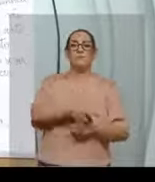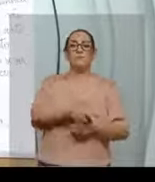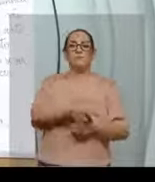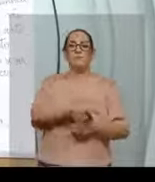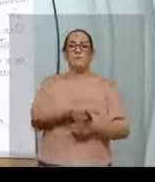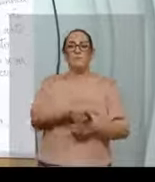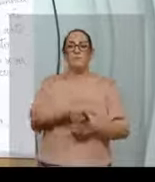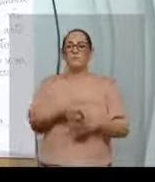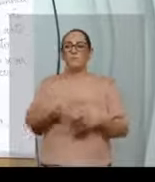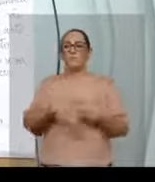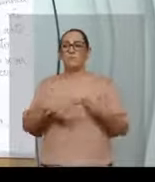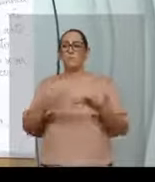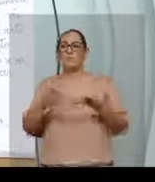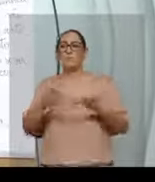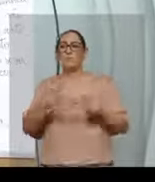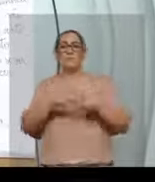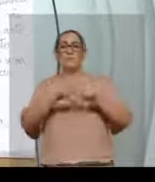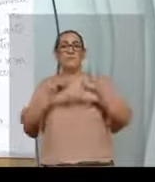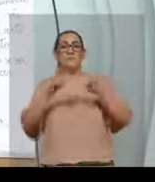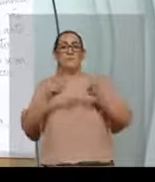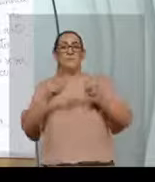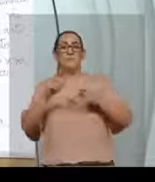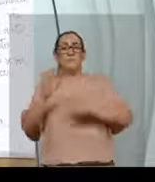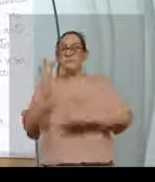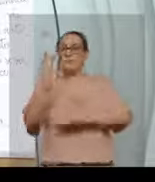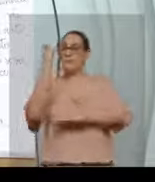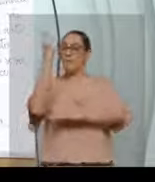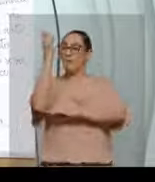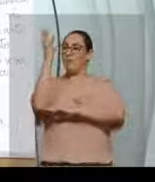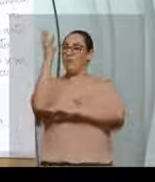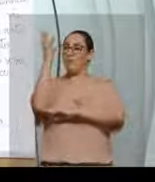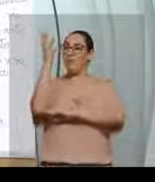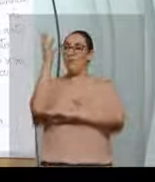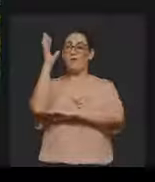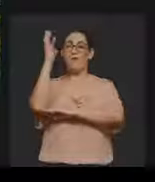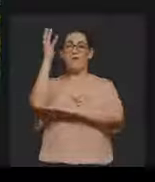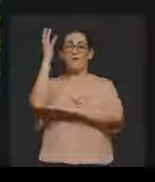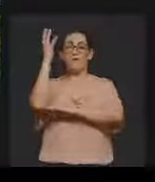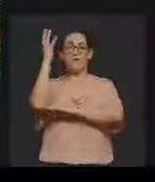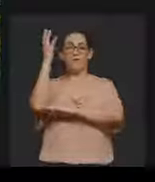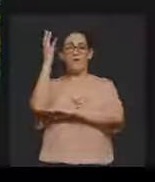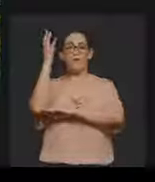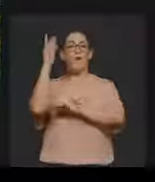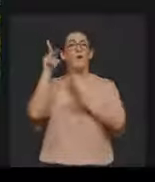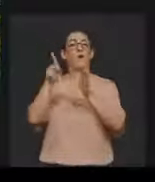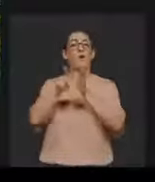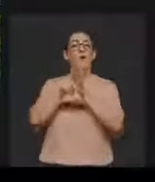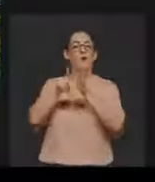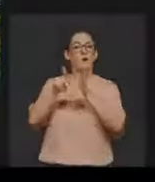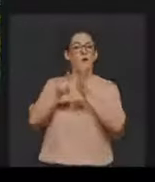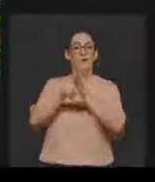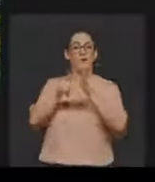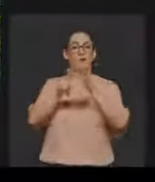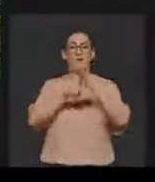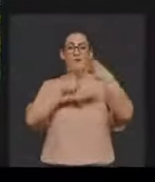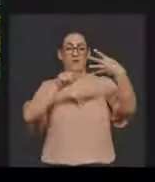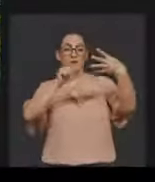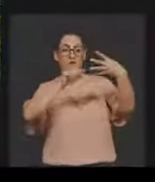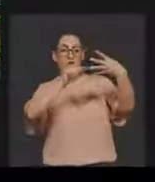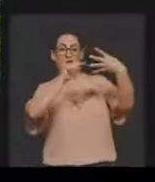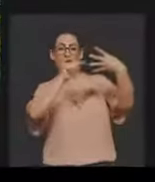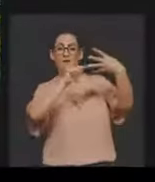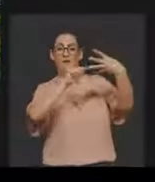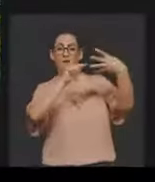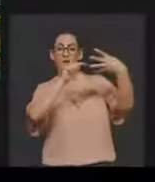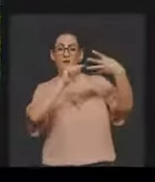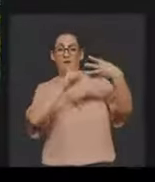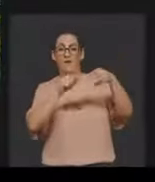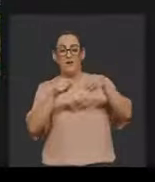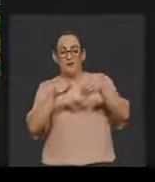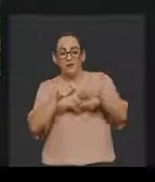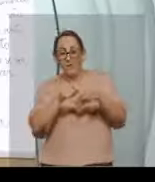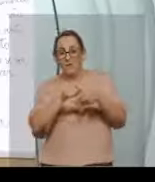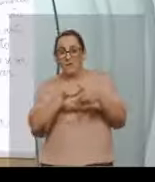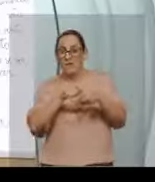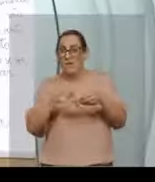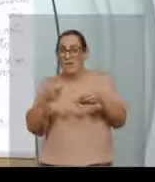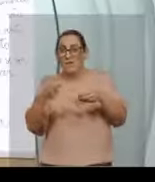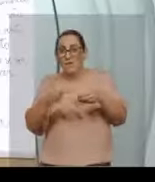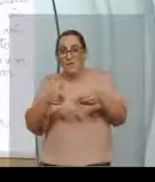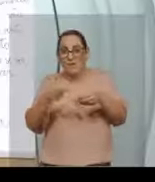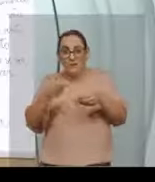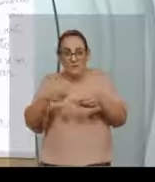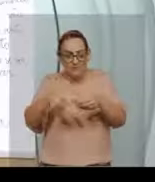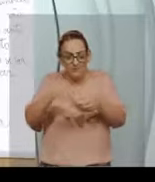oi, oi, mas o pinheiro só dá o pinhão. Semente nua não tem fruto,